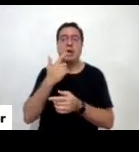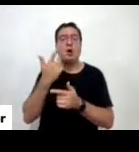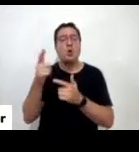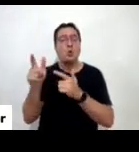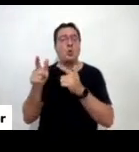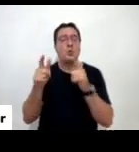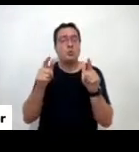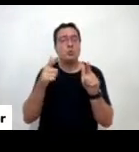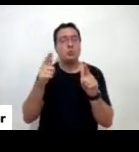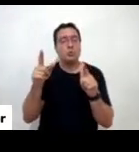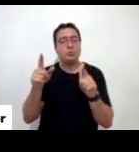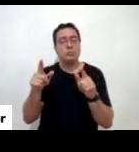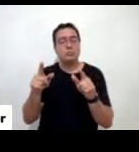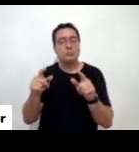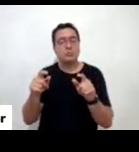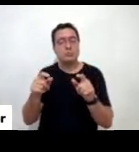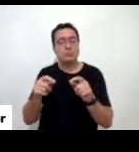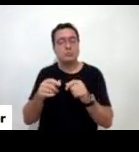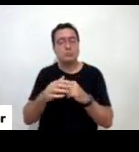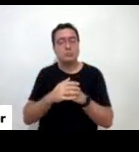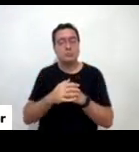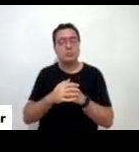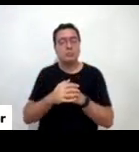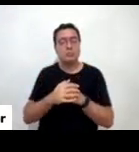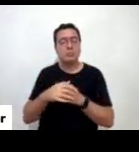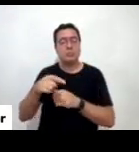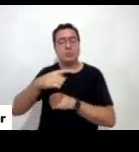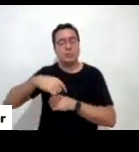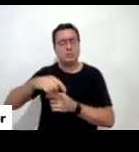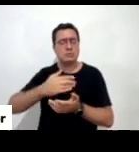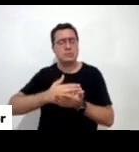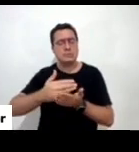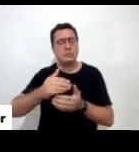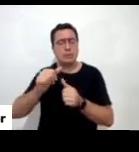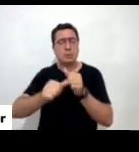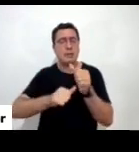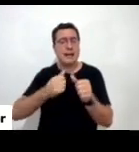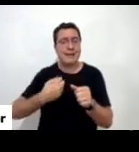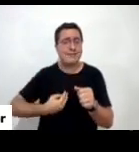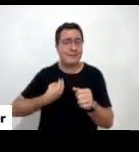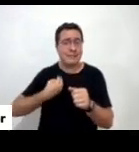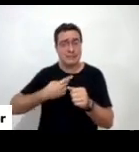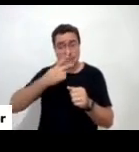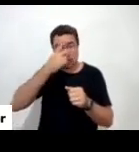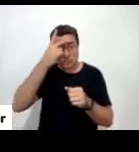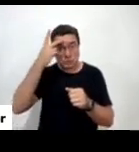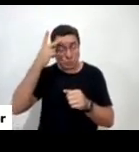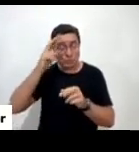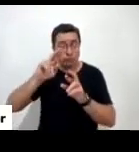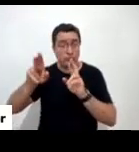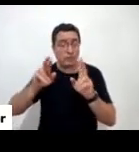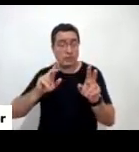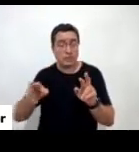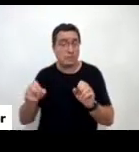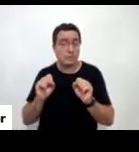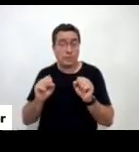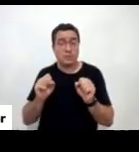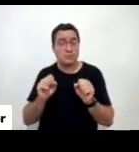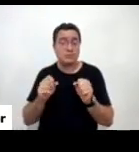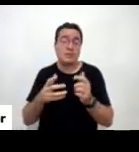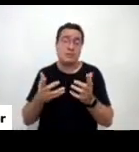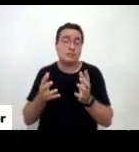pontos que nós começamos a mudar vidas de pessoas pelo